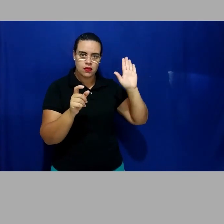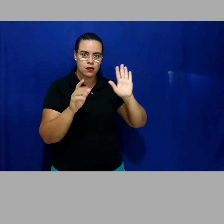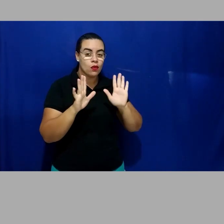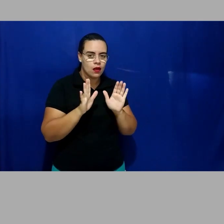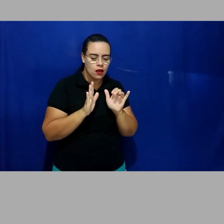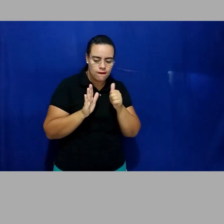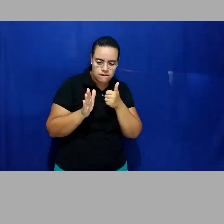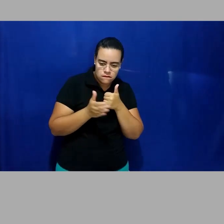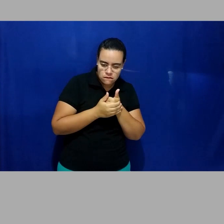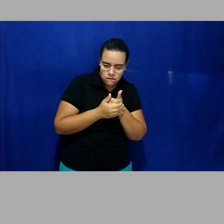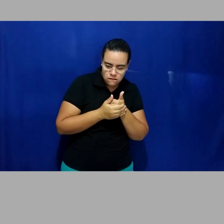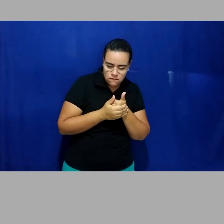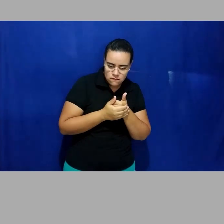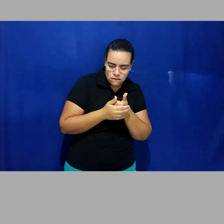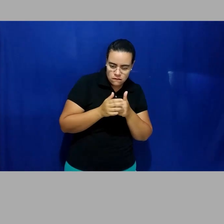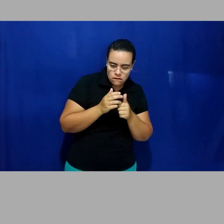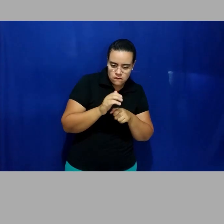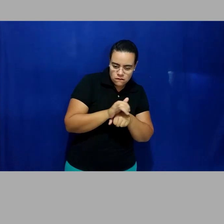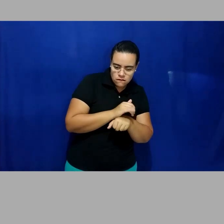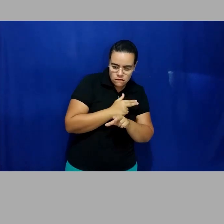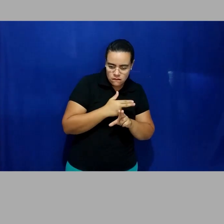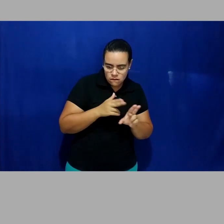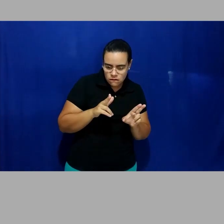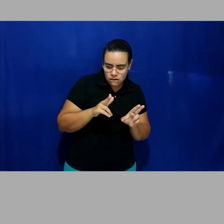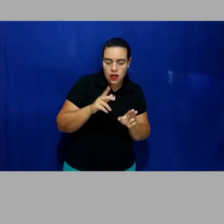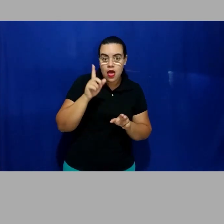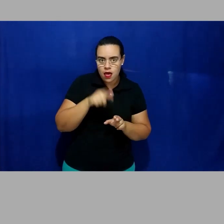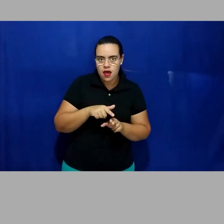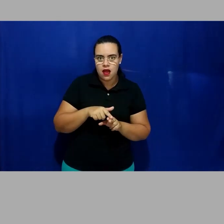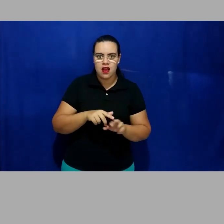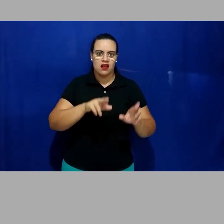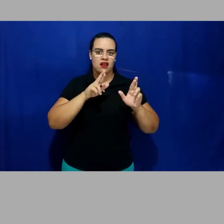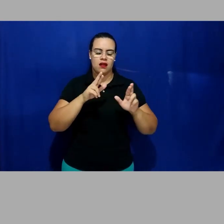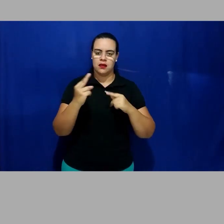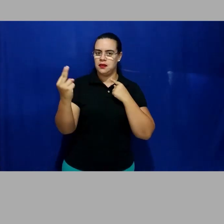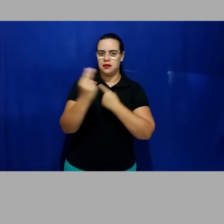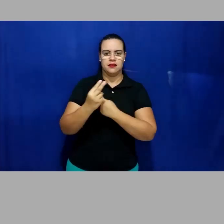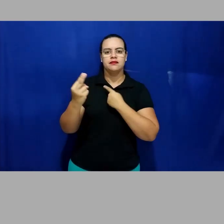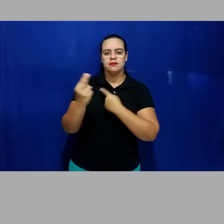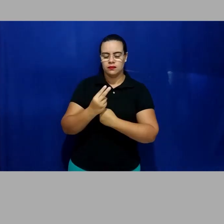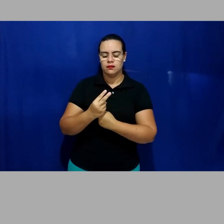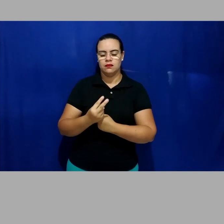tudo e te dou minha palavra. E o que deixo em oculto é justo o que me guarda.